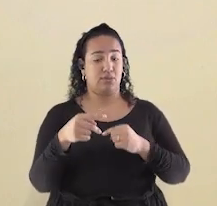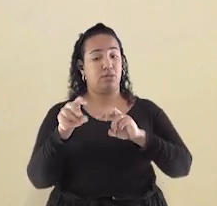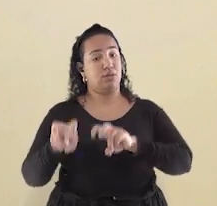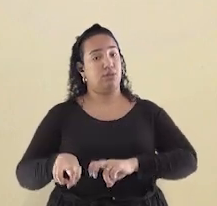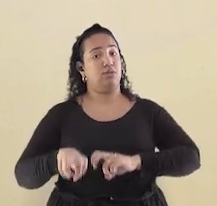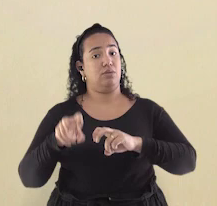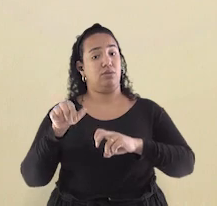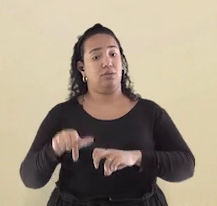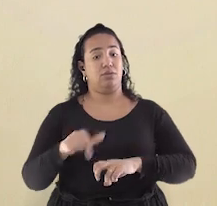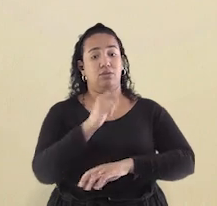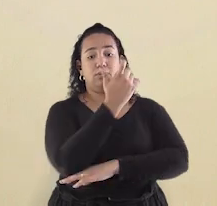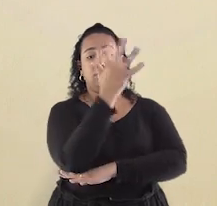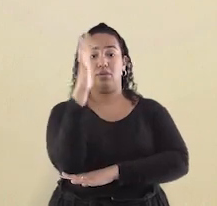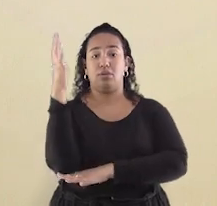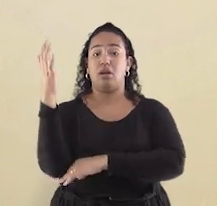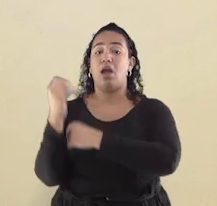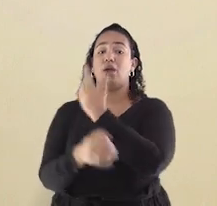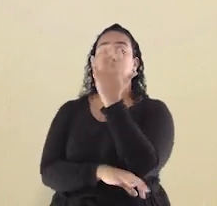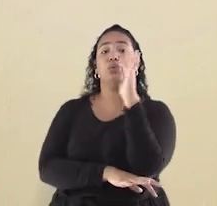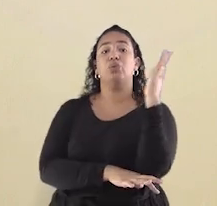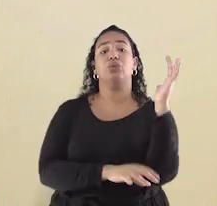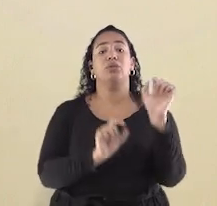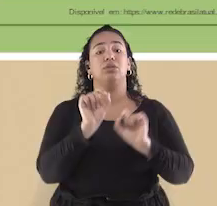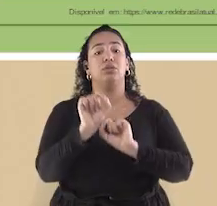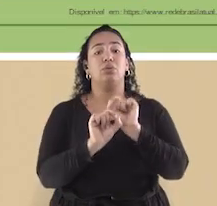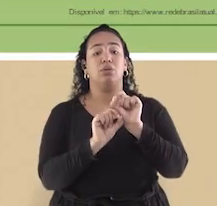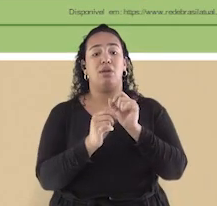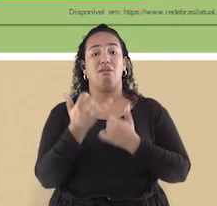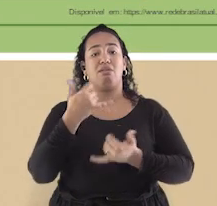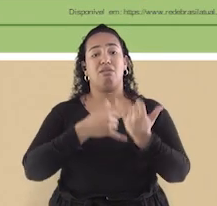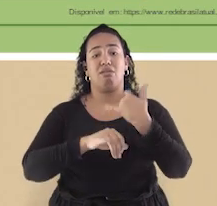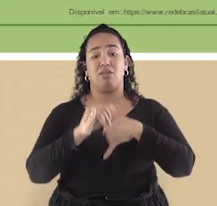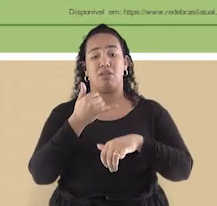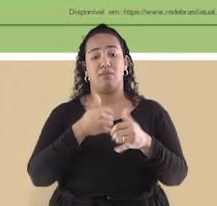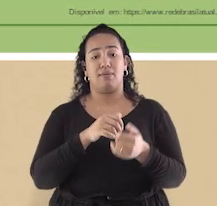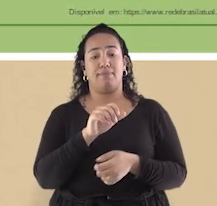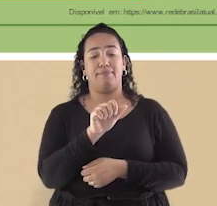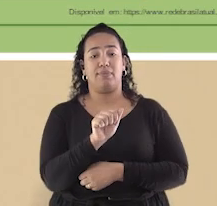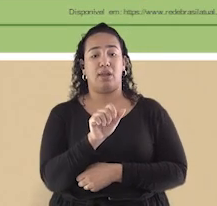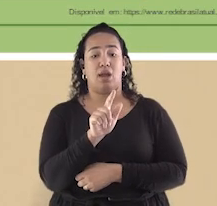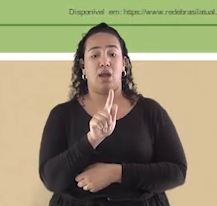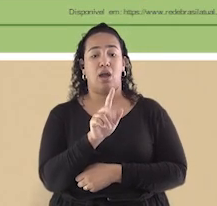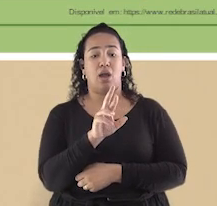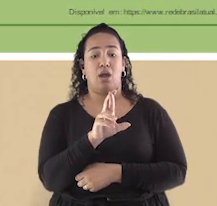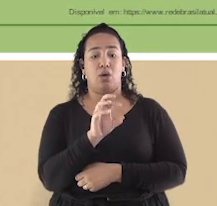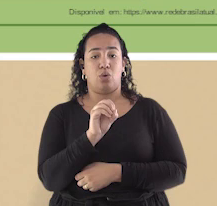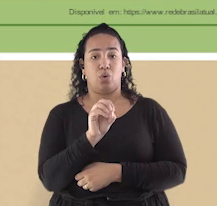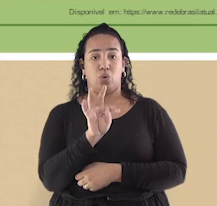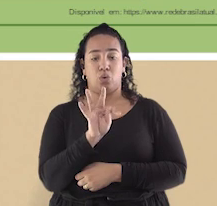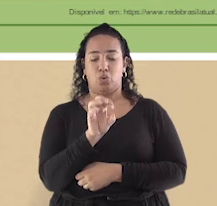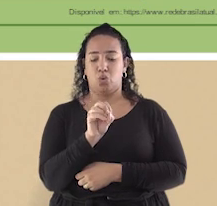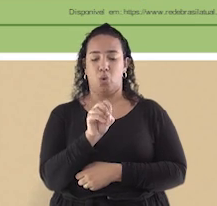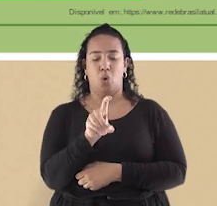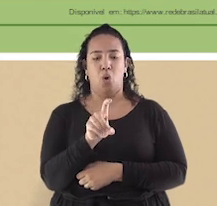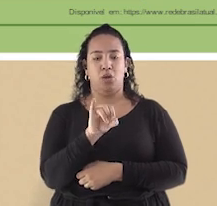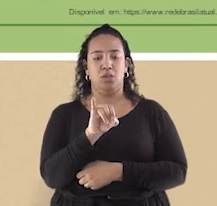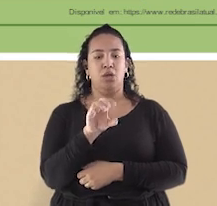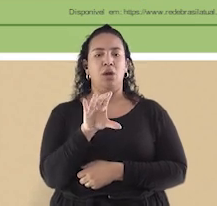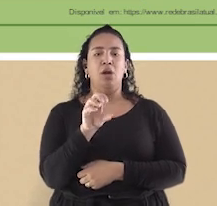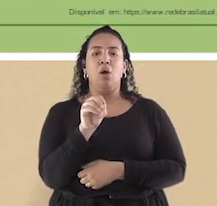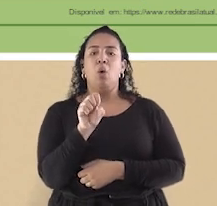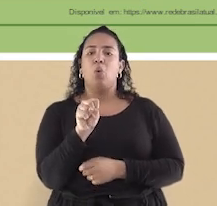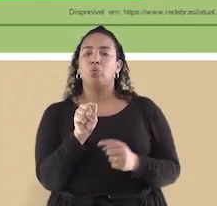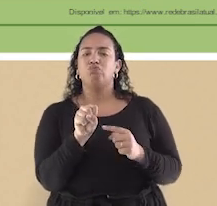para a natureza, é o uso dos agrotóxicos. Você já ouviu essa palavra antes? Agrotóxicos? Sabe o que